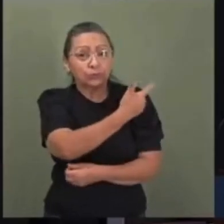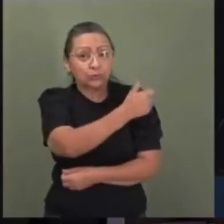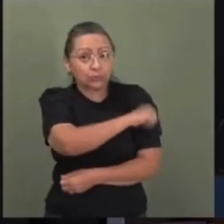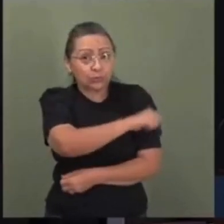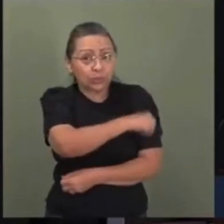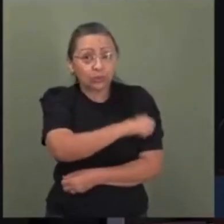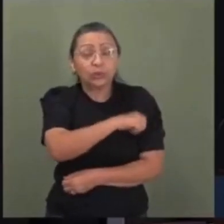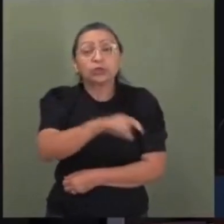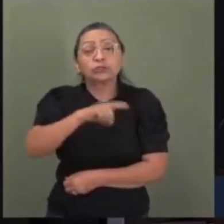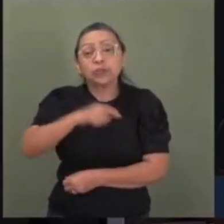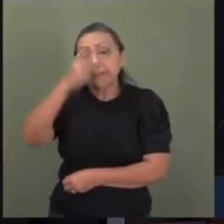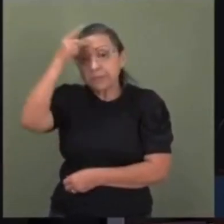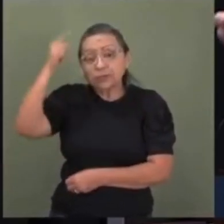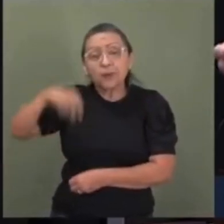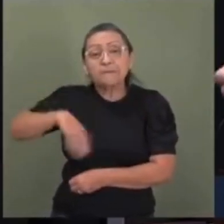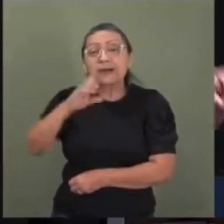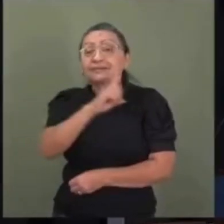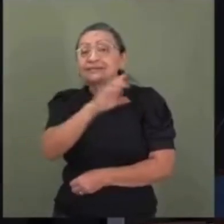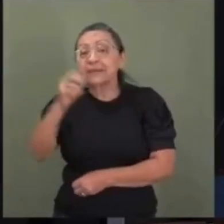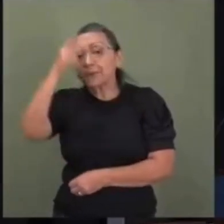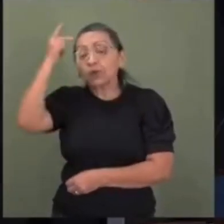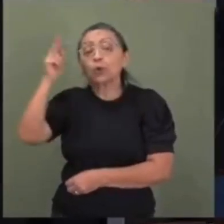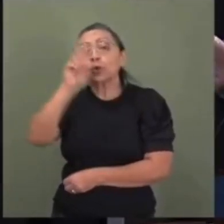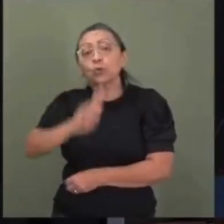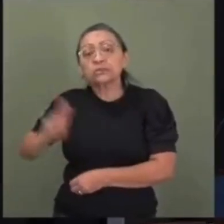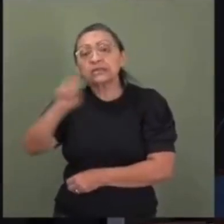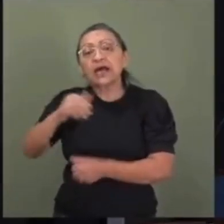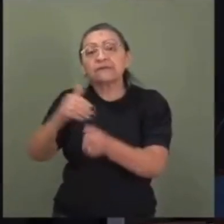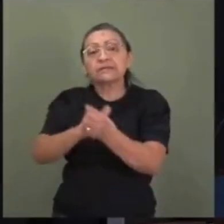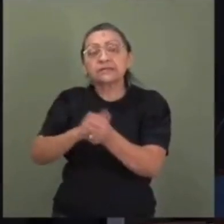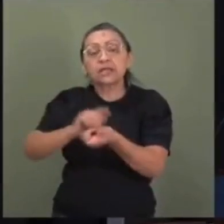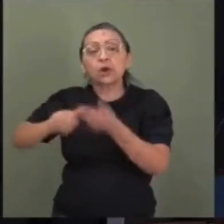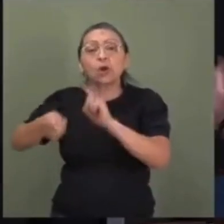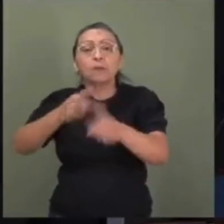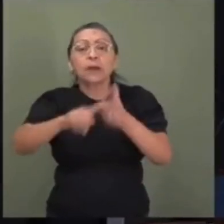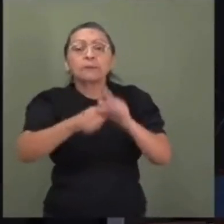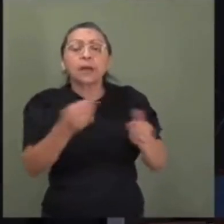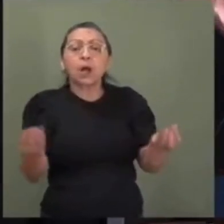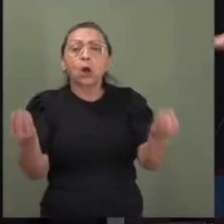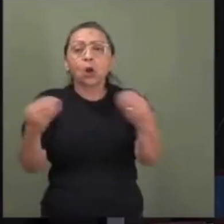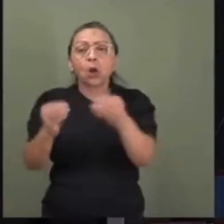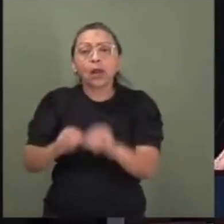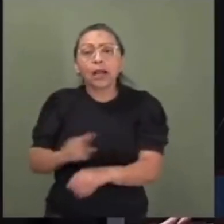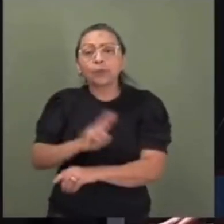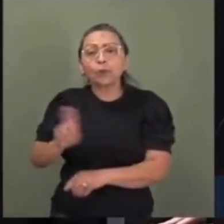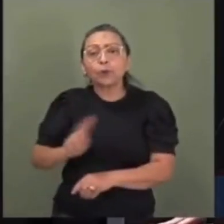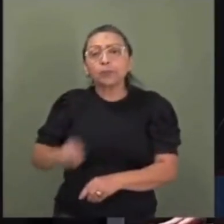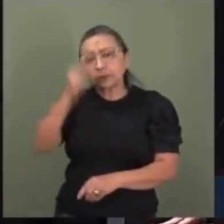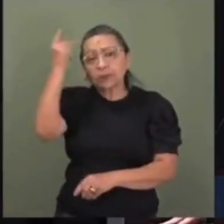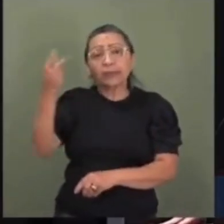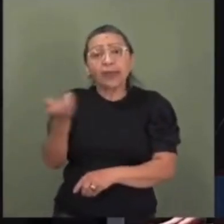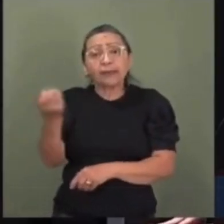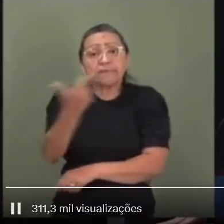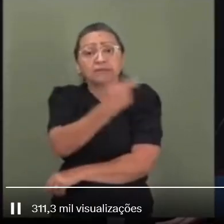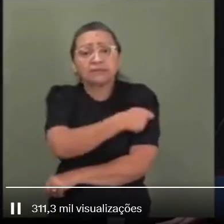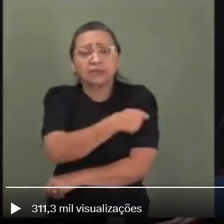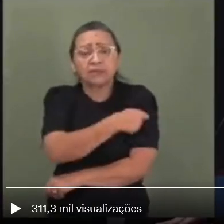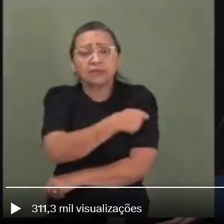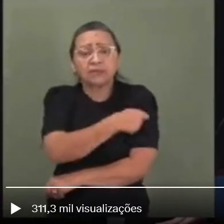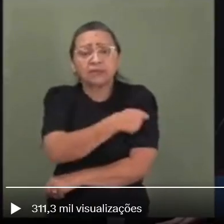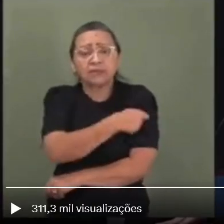usavam senhas compartilhadas para lançar os nomes de quem tinha se vacinado no sistema do SUS Será que